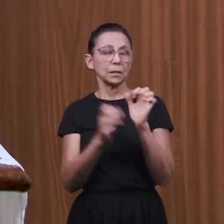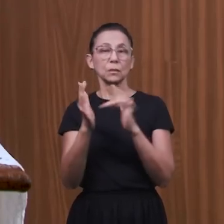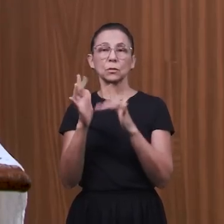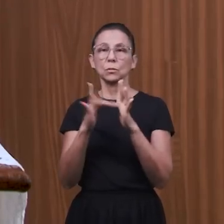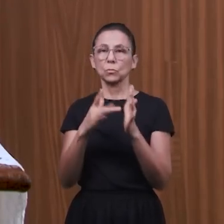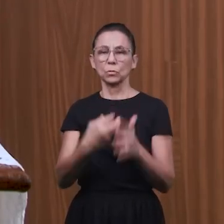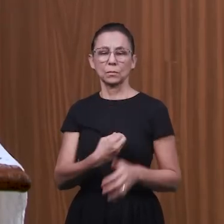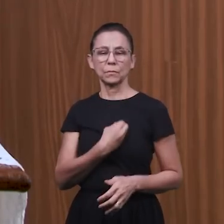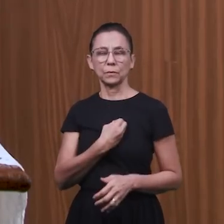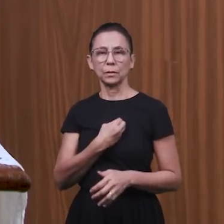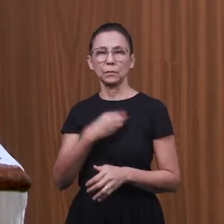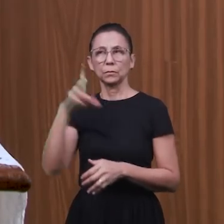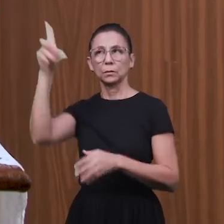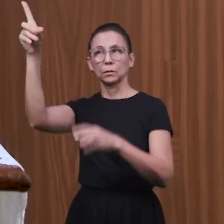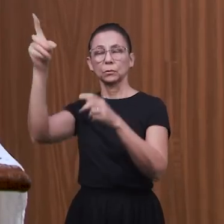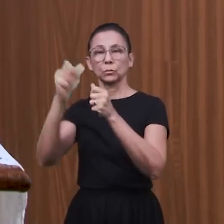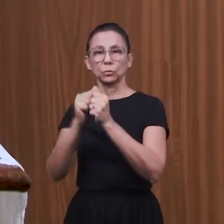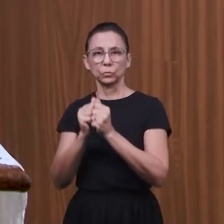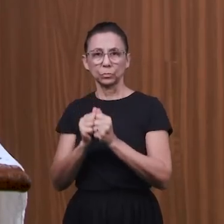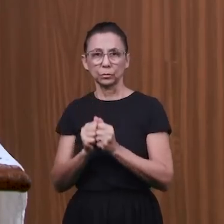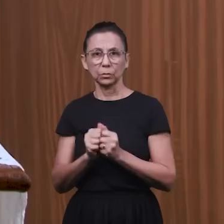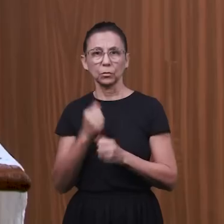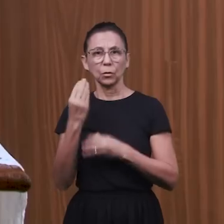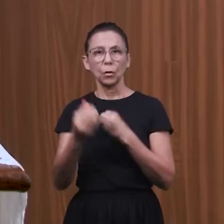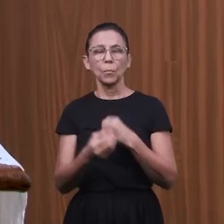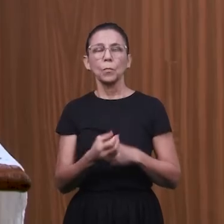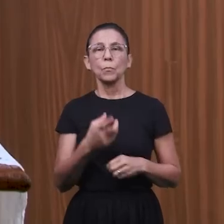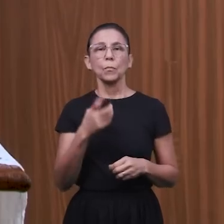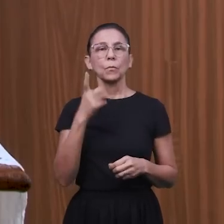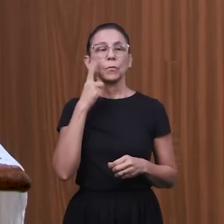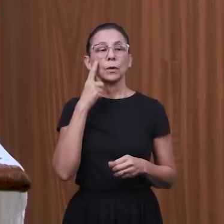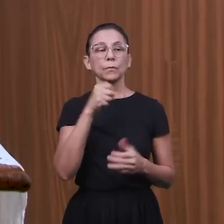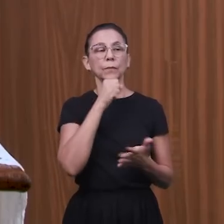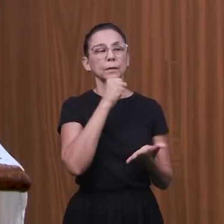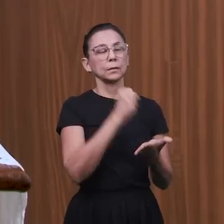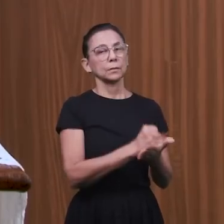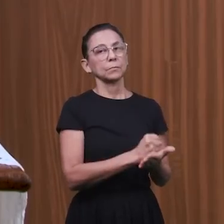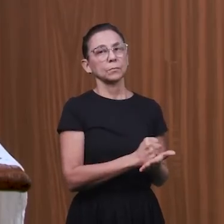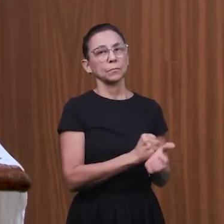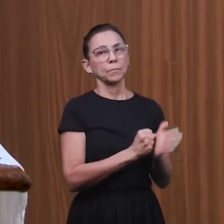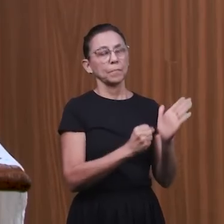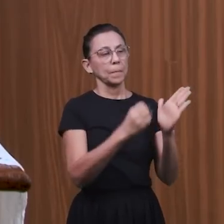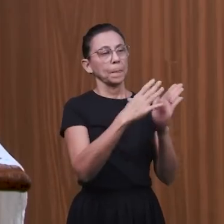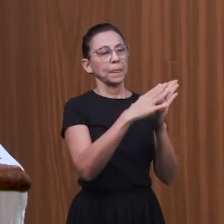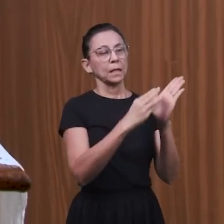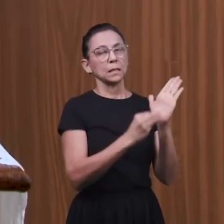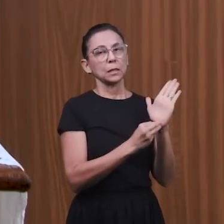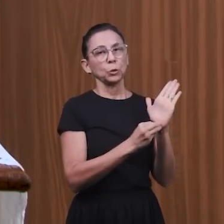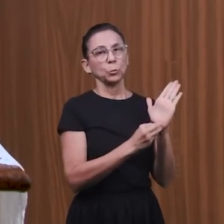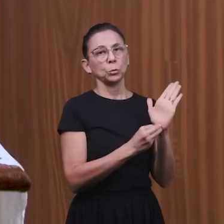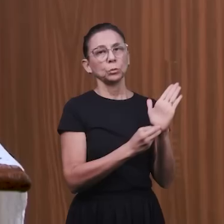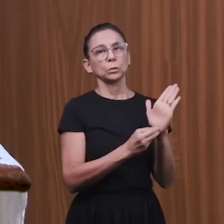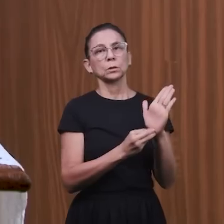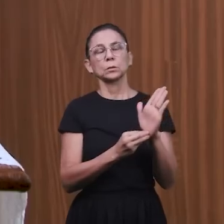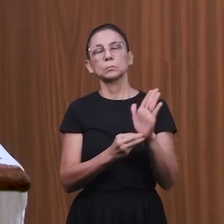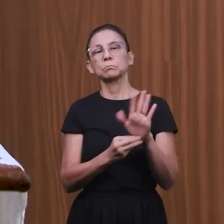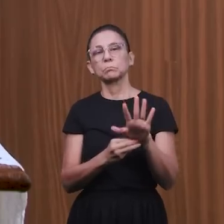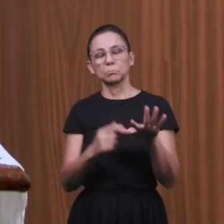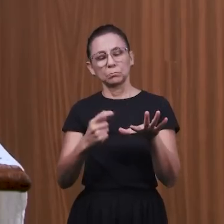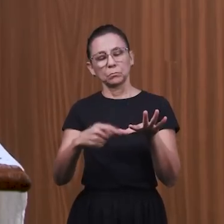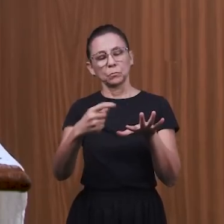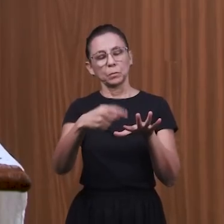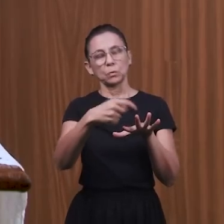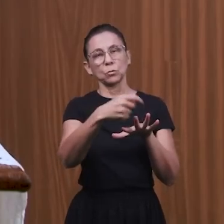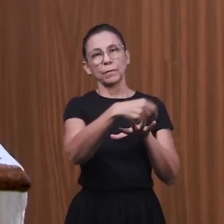forma vamos encontrá-lo então no Velho Testamento? Através de símbolos, através de alegorias, através de